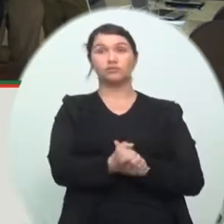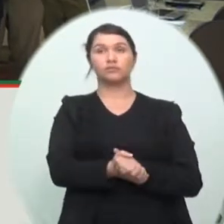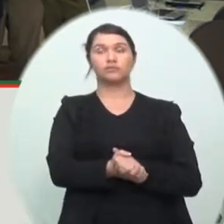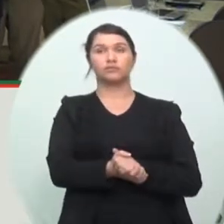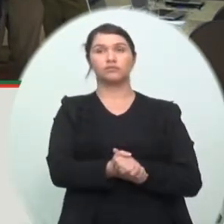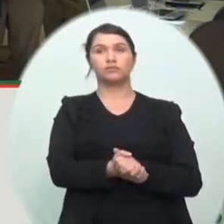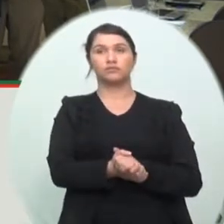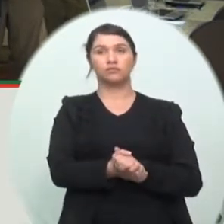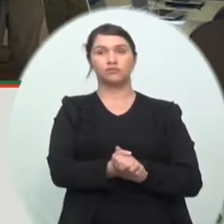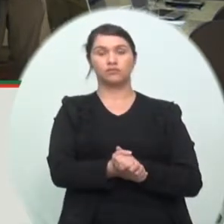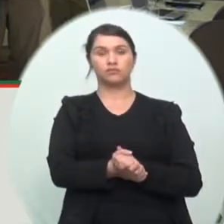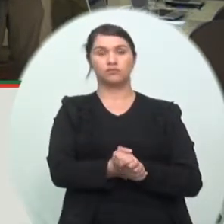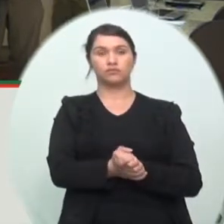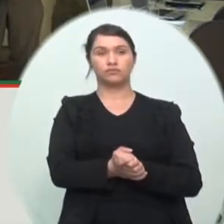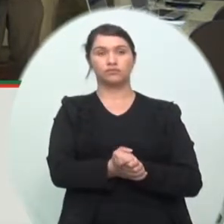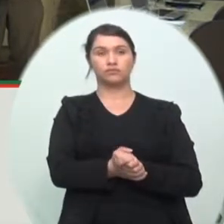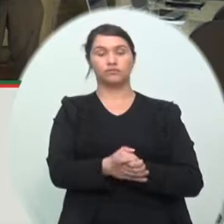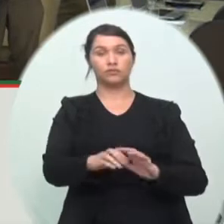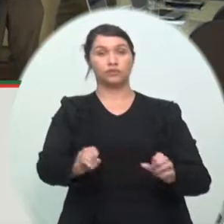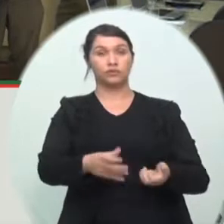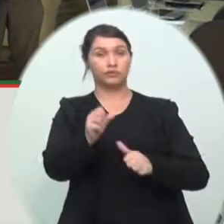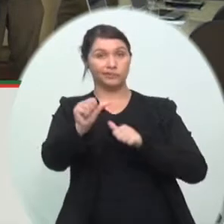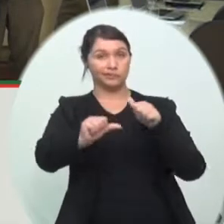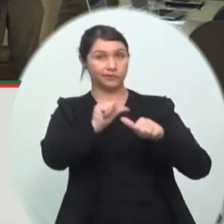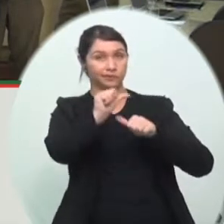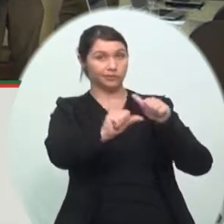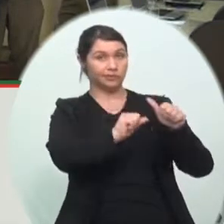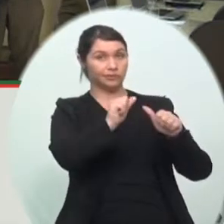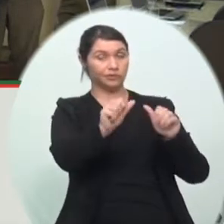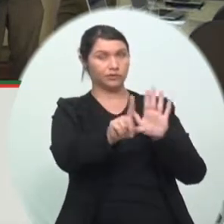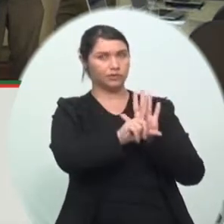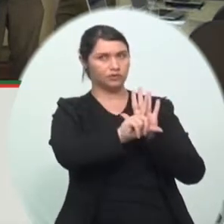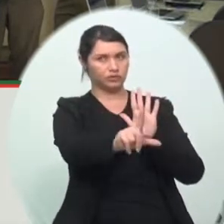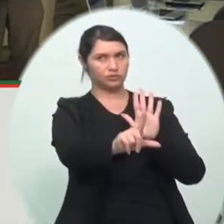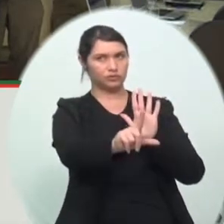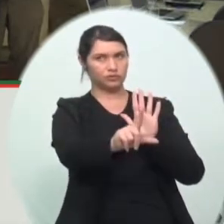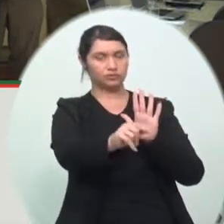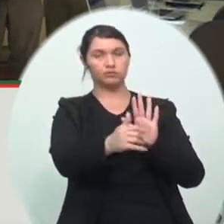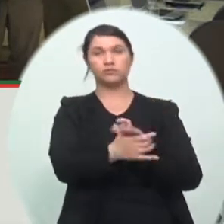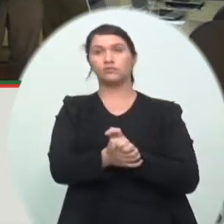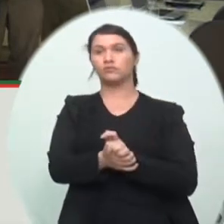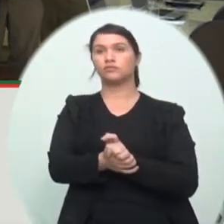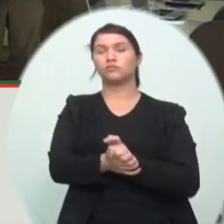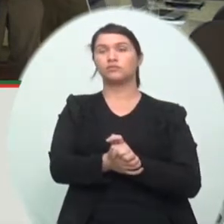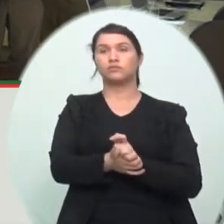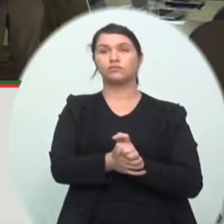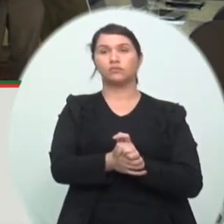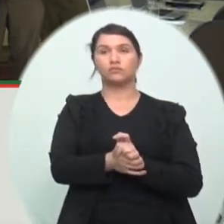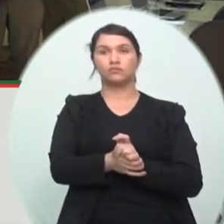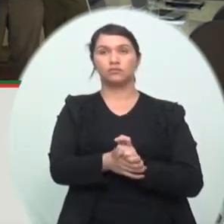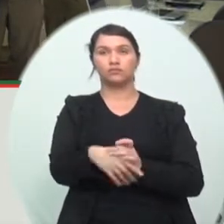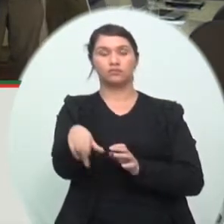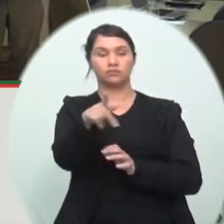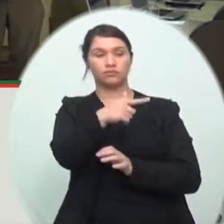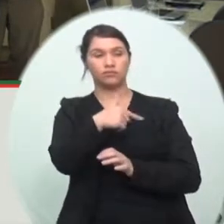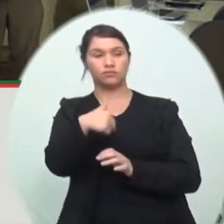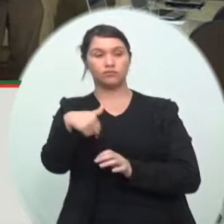quando veio uma mudança na legislação da transformação da escala de serviço, o nosso